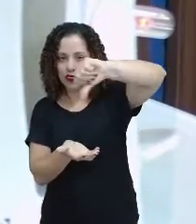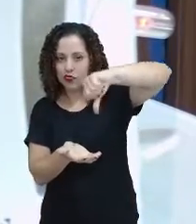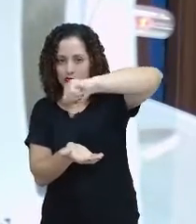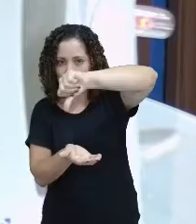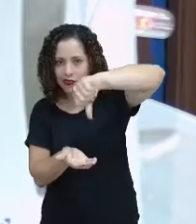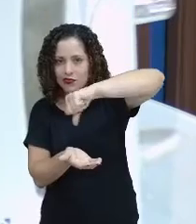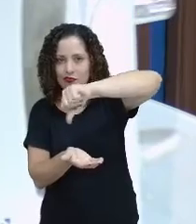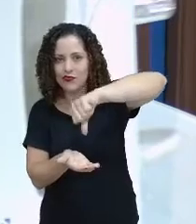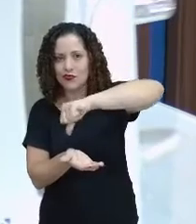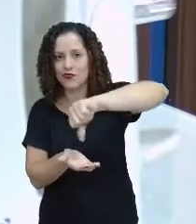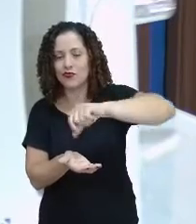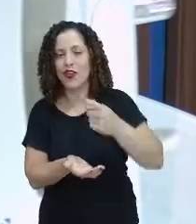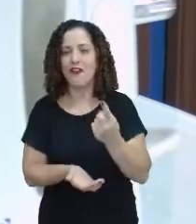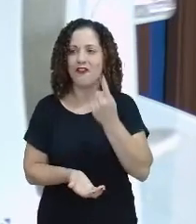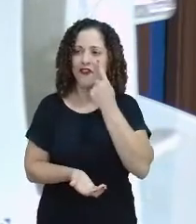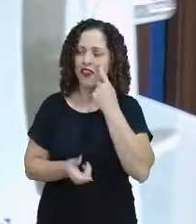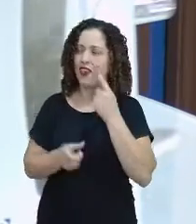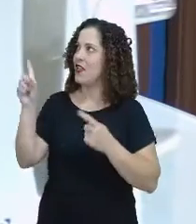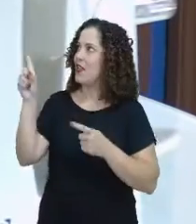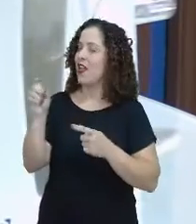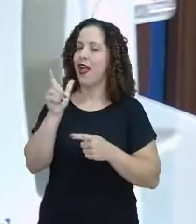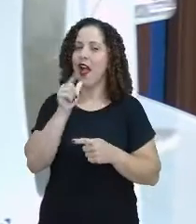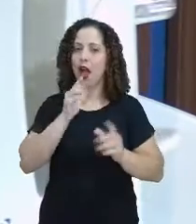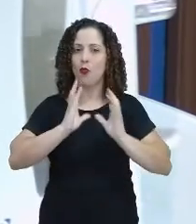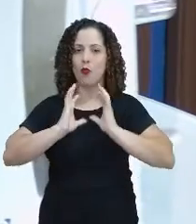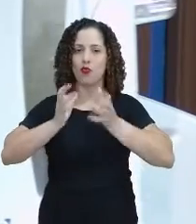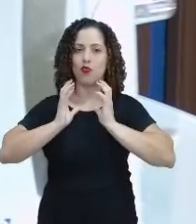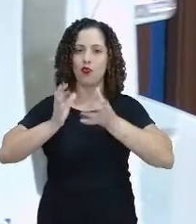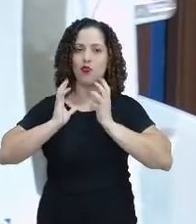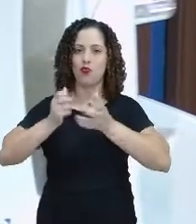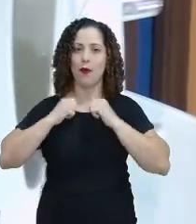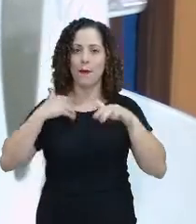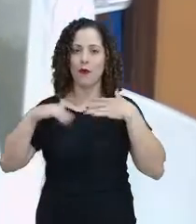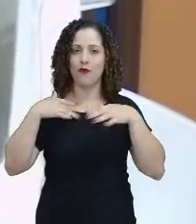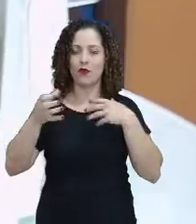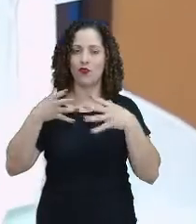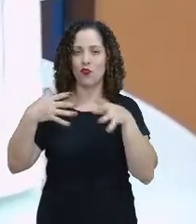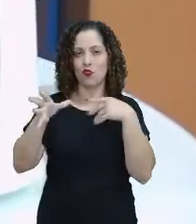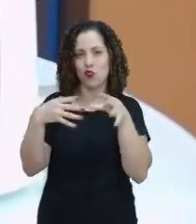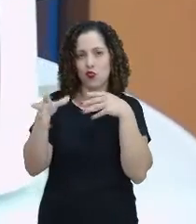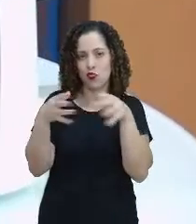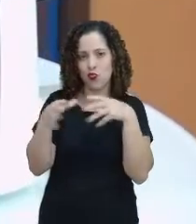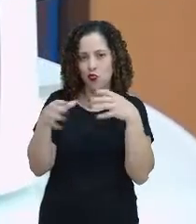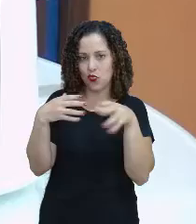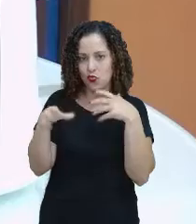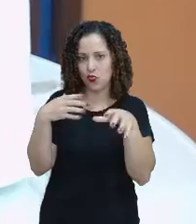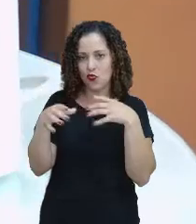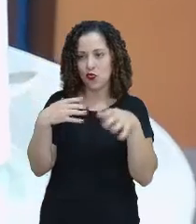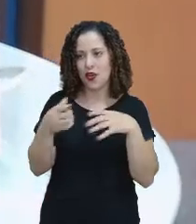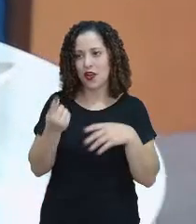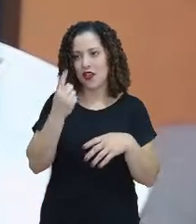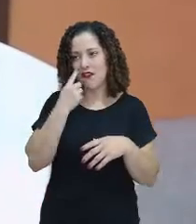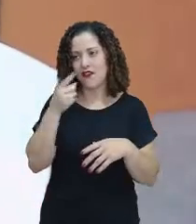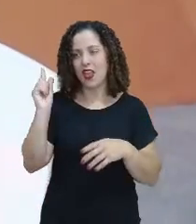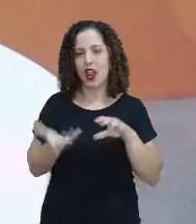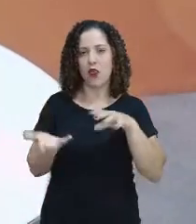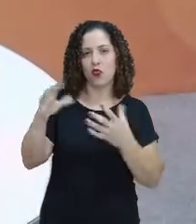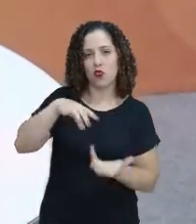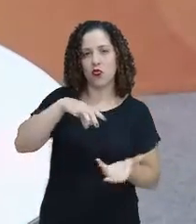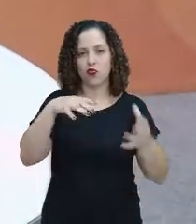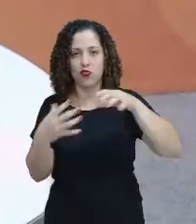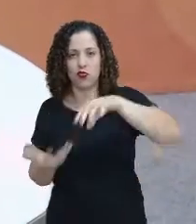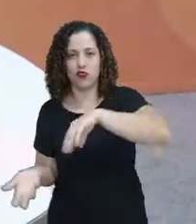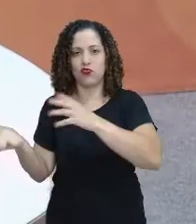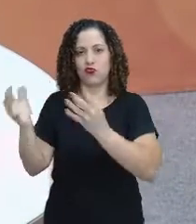aqui? Dá para ver tranquilamente que a água está líquida. A gente pode ver ela se